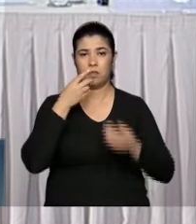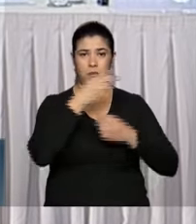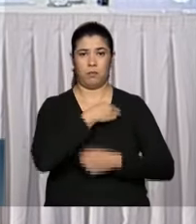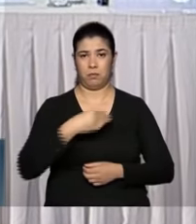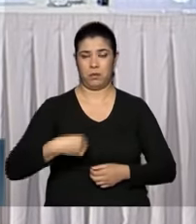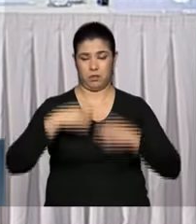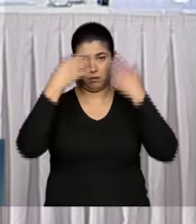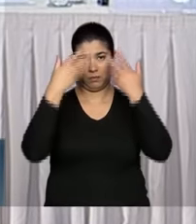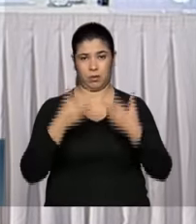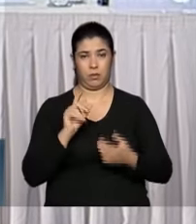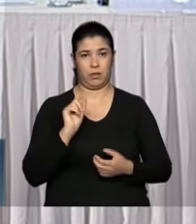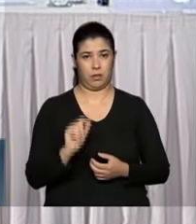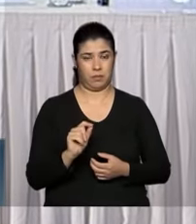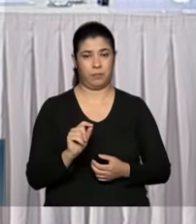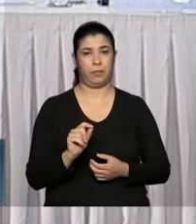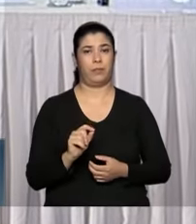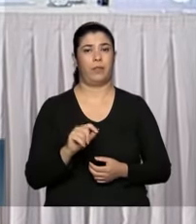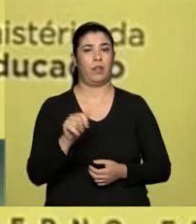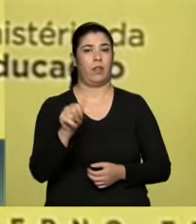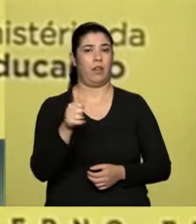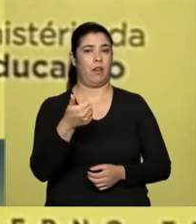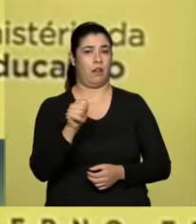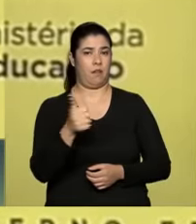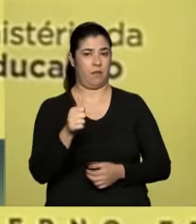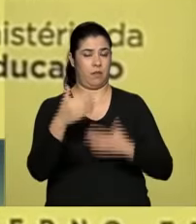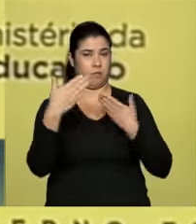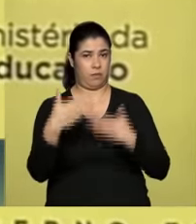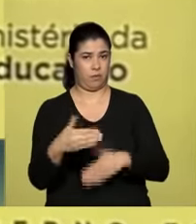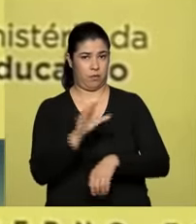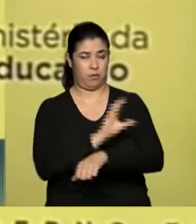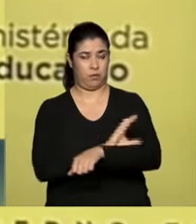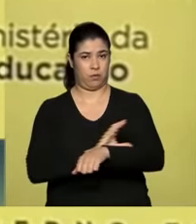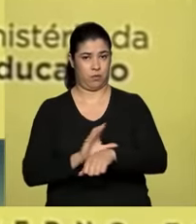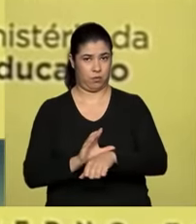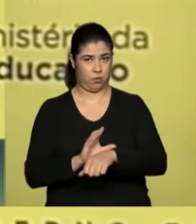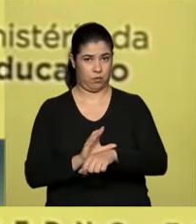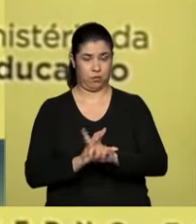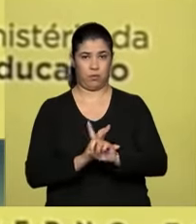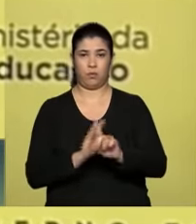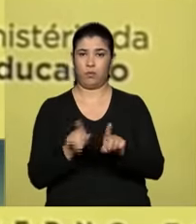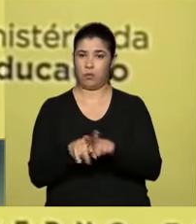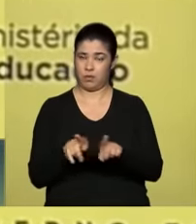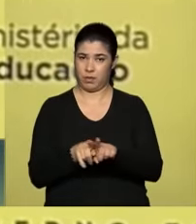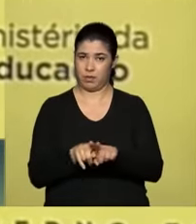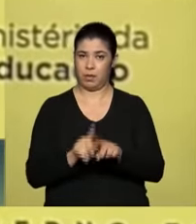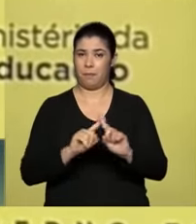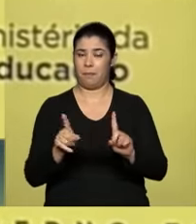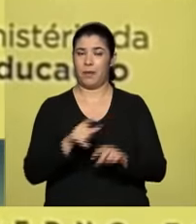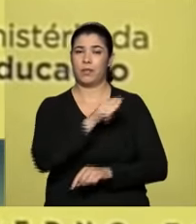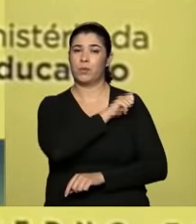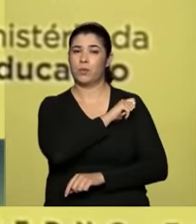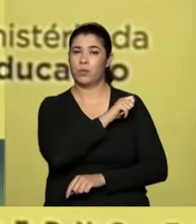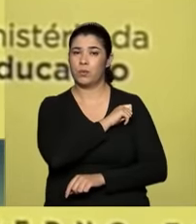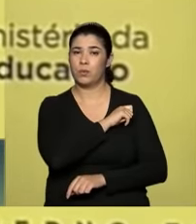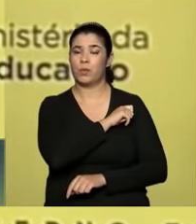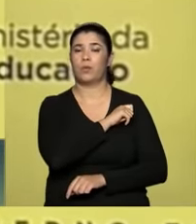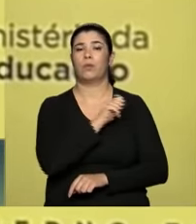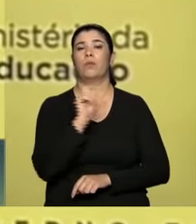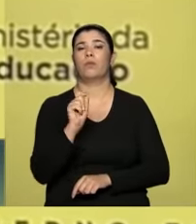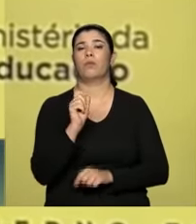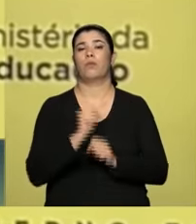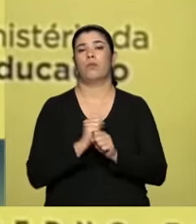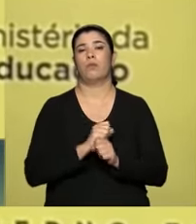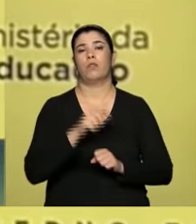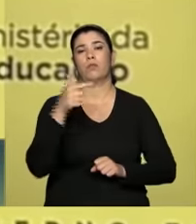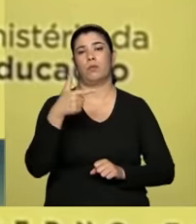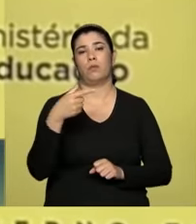A avaliação, que é no segundo, no quarto e no sexto, é a avaliação do aluno. Sim. Mas a avaliação, claro, através do aluno,